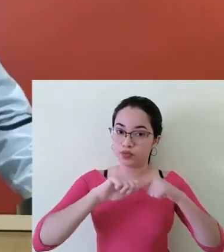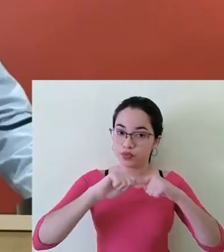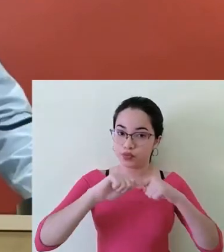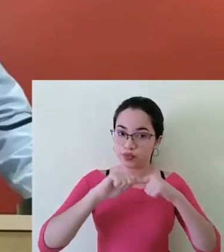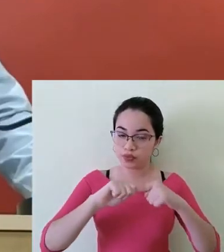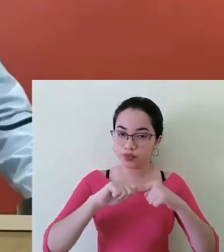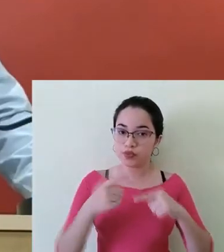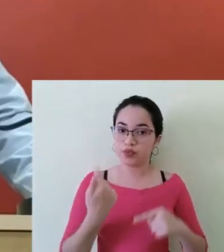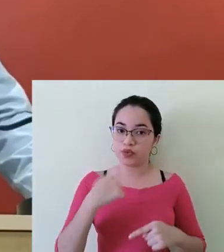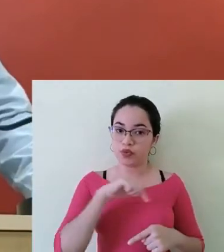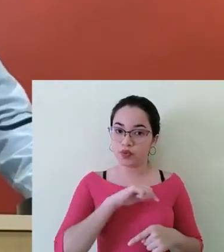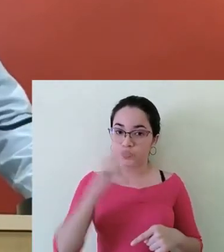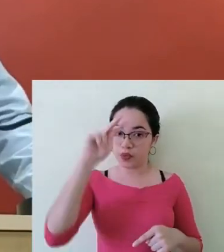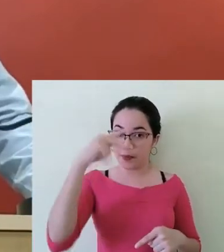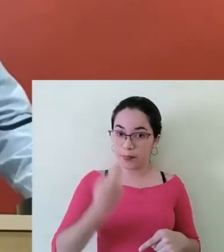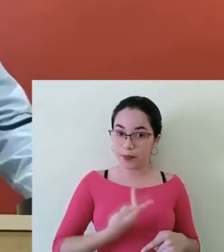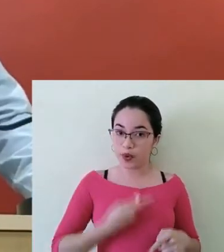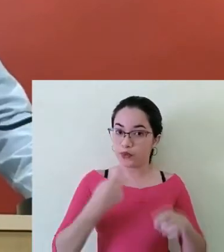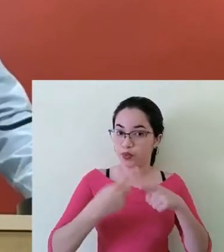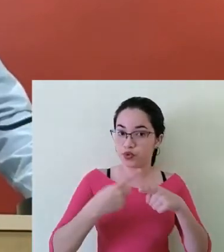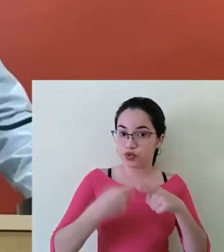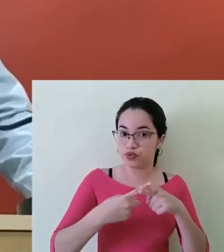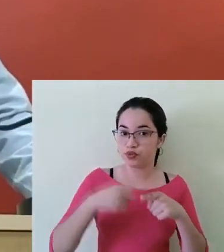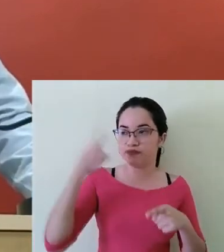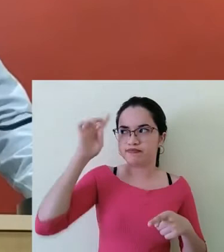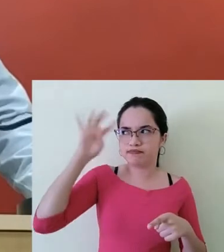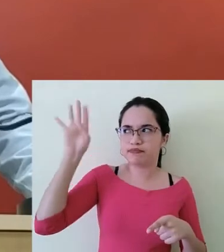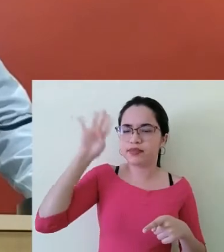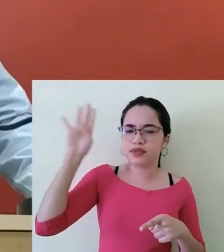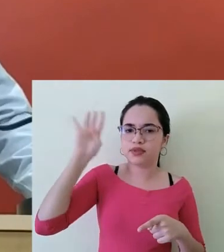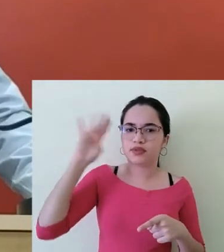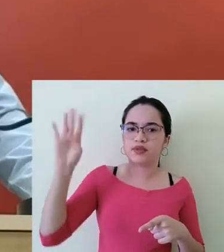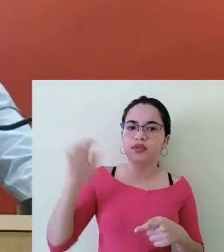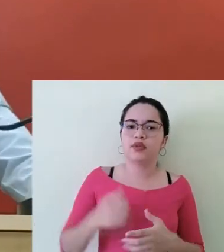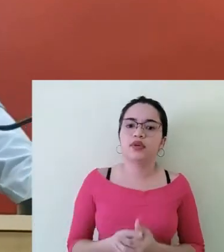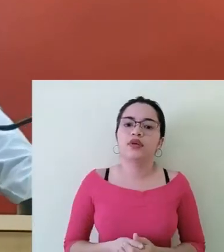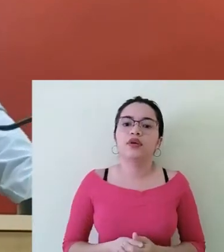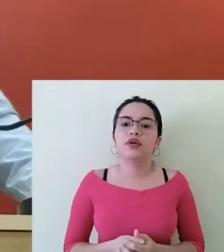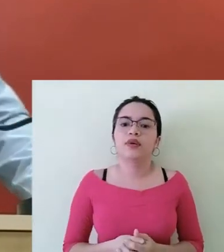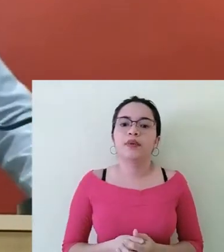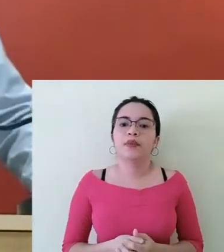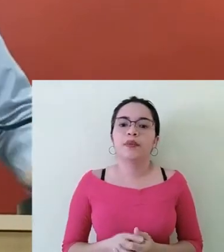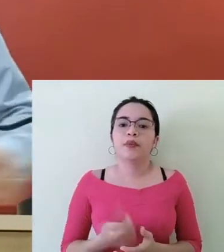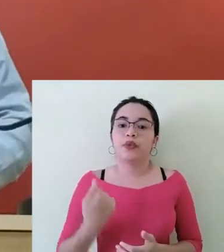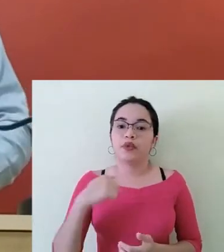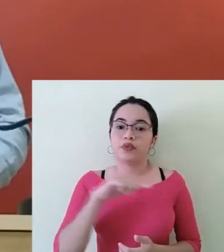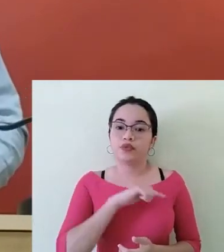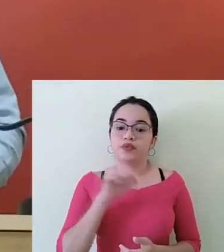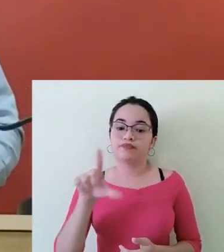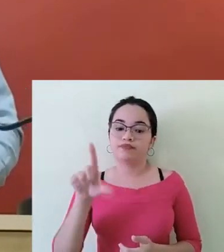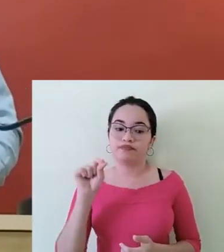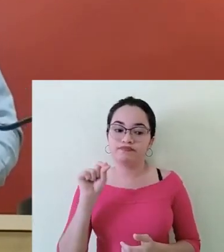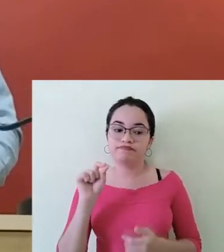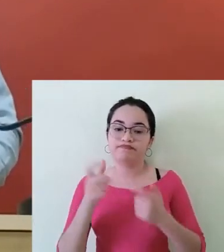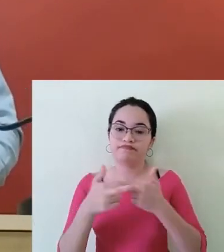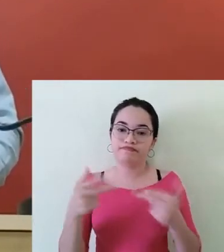confiarmos em nossos próprios motivos e pensamentos, nós vamos tomar